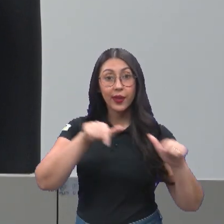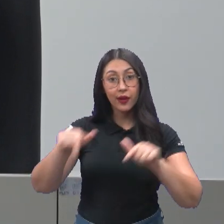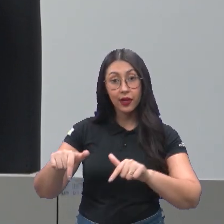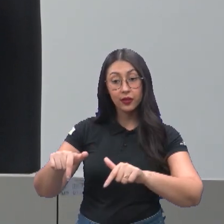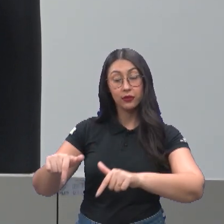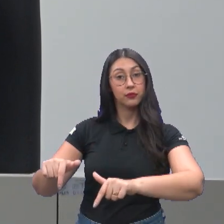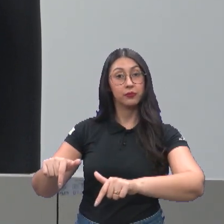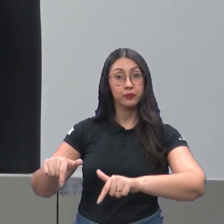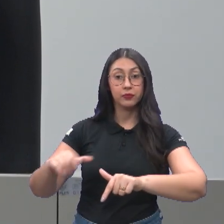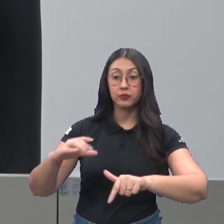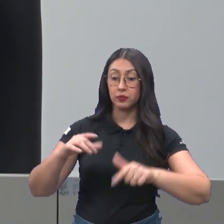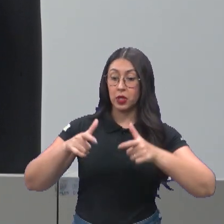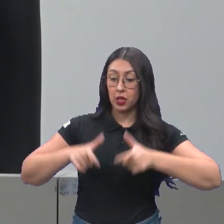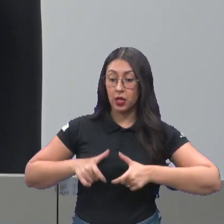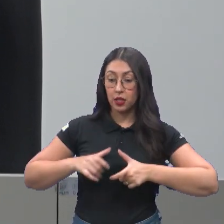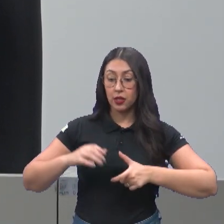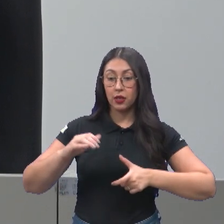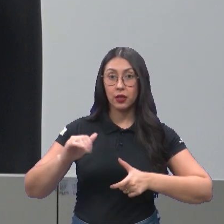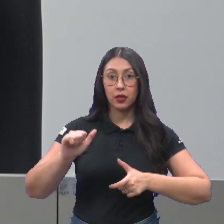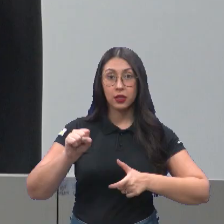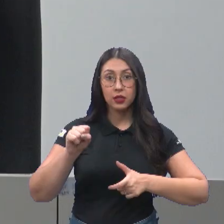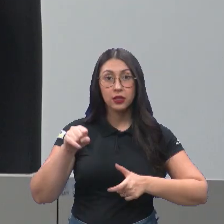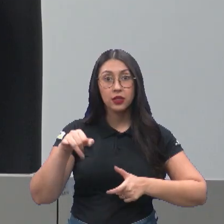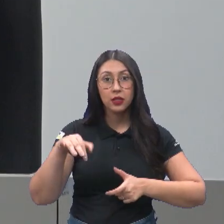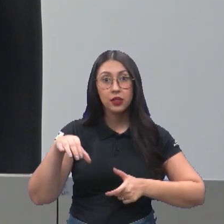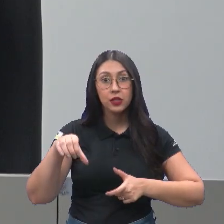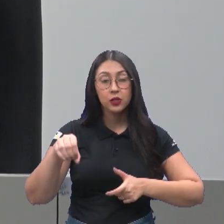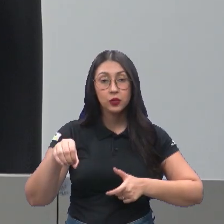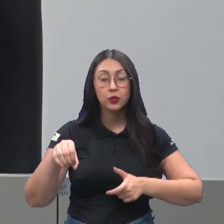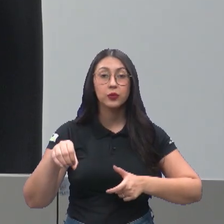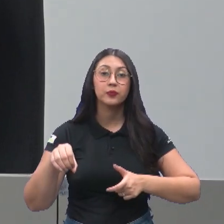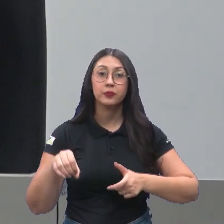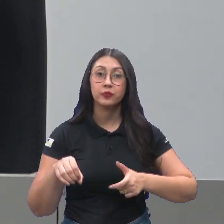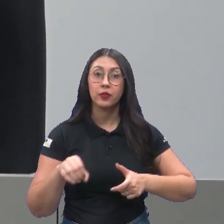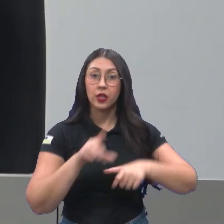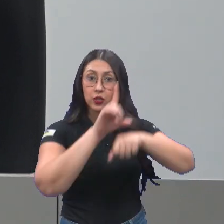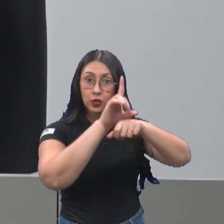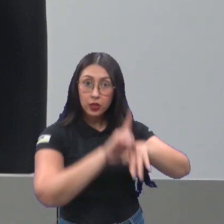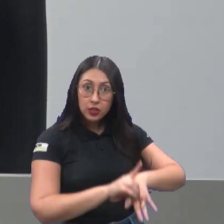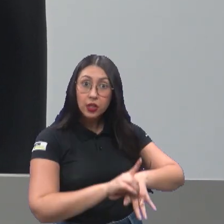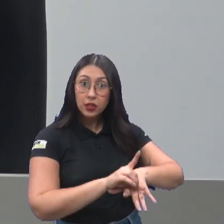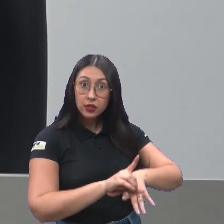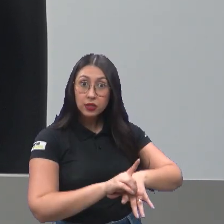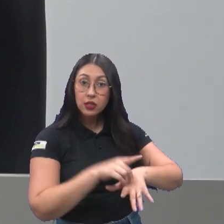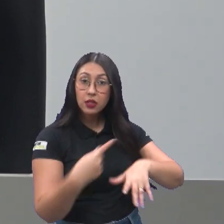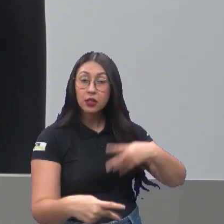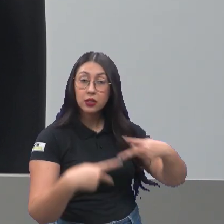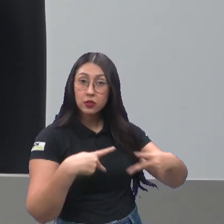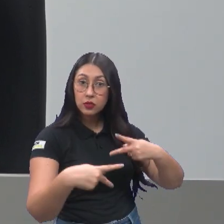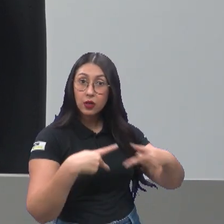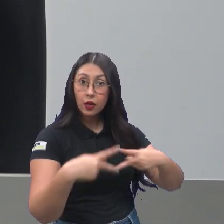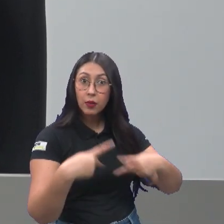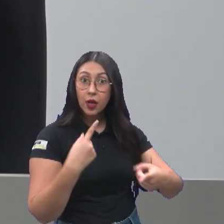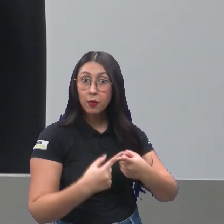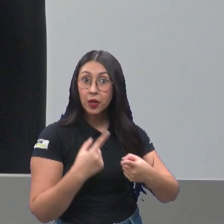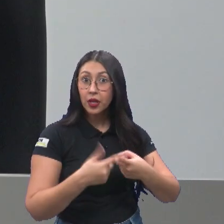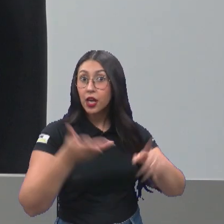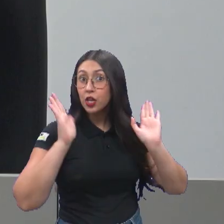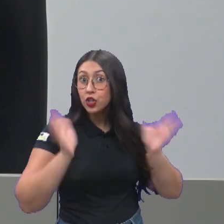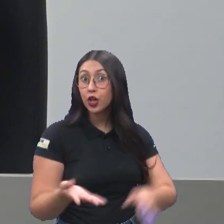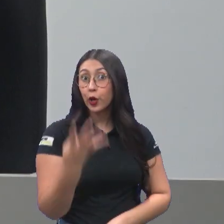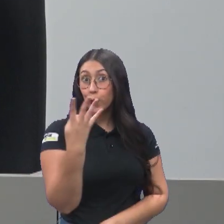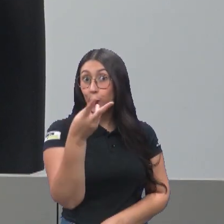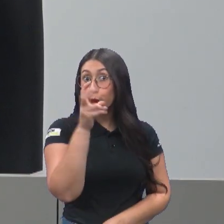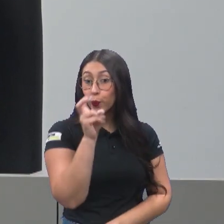Ricardo à Diocese de São José dos Campos, em reconhecimento aos 45 anos de sua